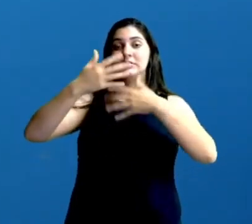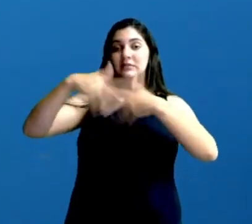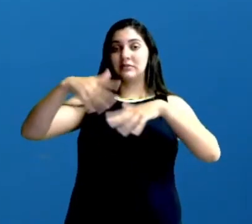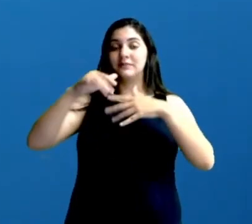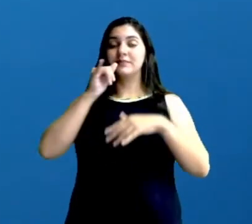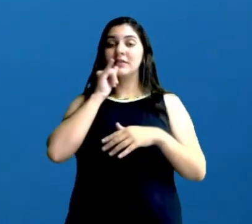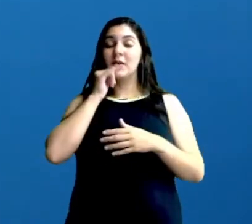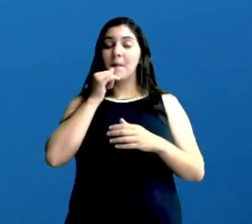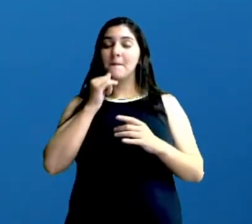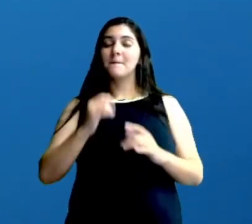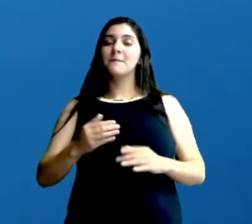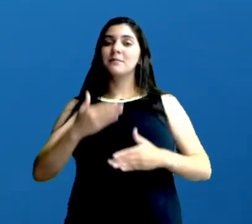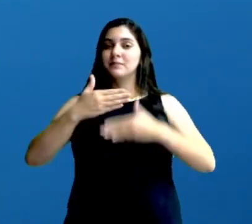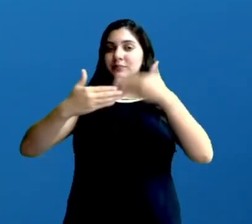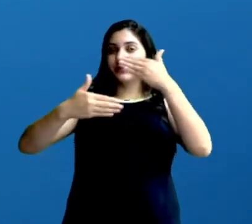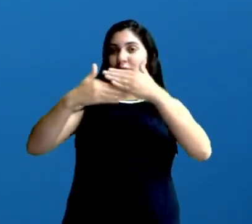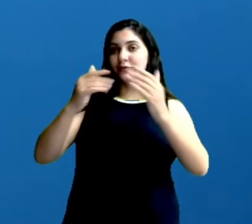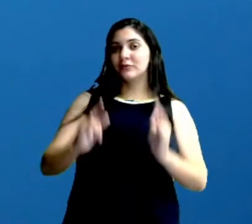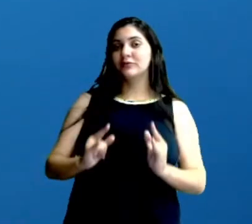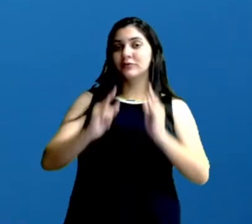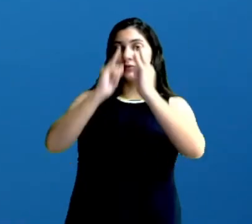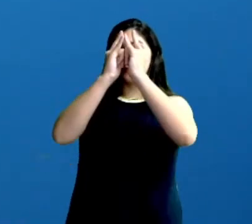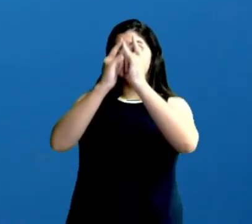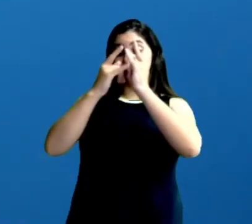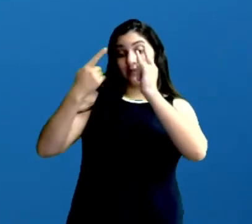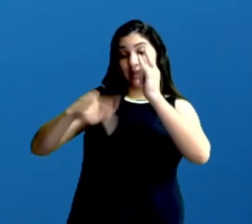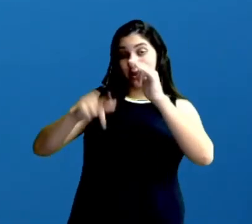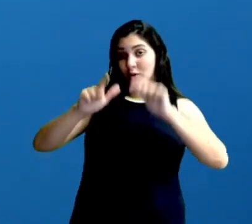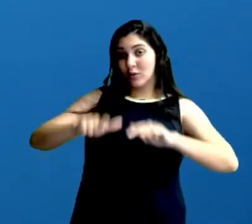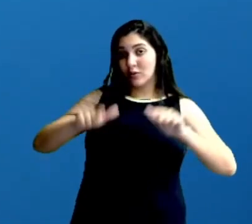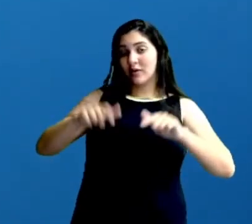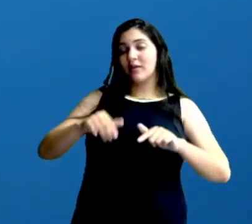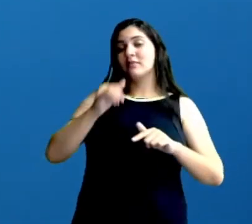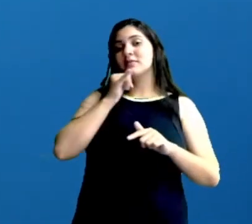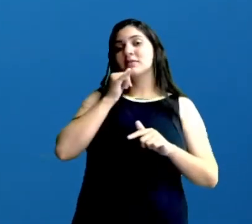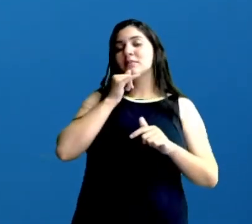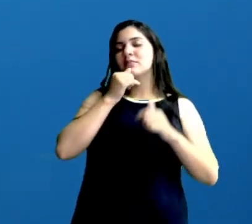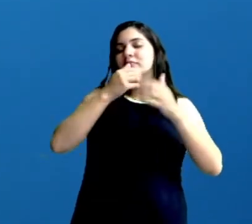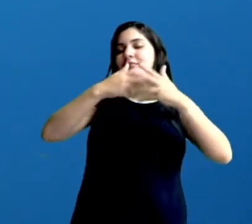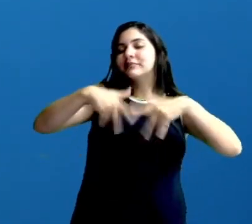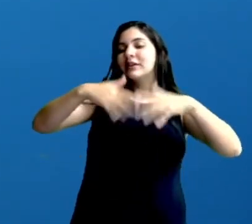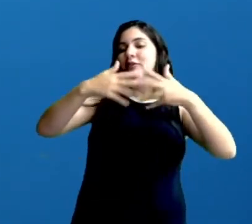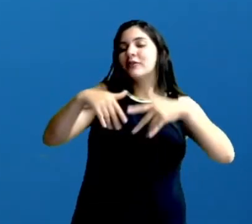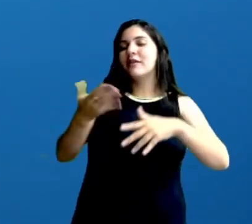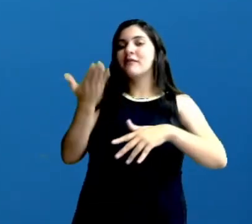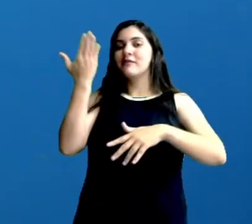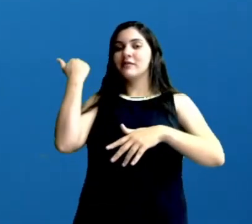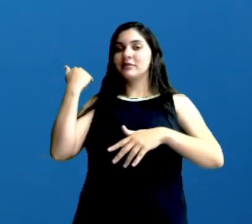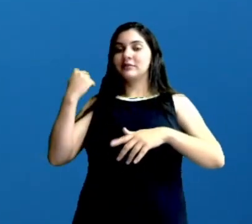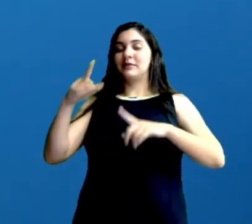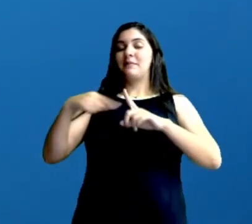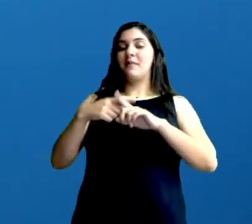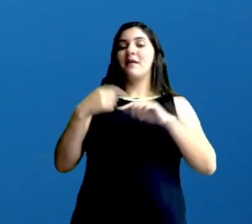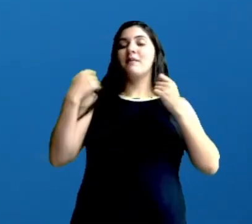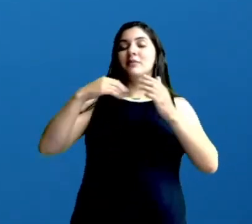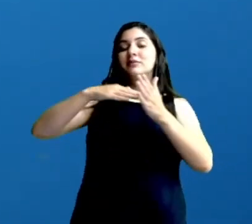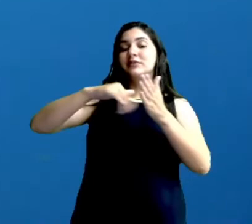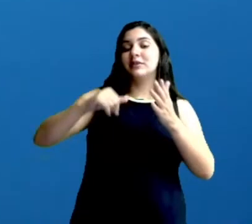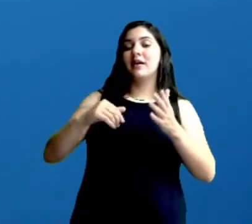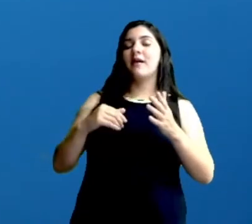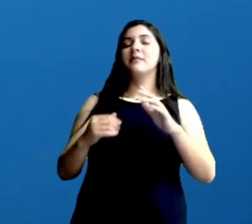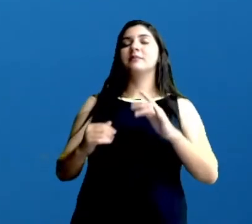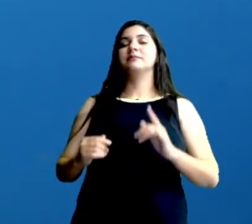exemplo, um edifício, naquele lugar onde era um edifício, aquele era um lugar natura, né? Para construir uma grande indústria, para